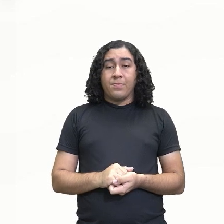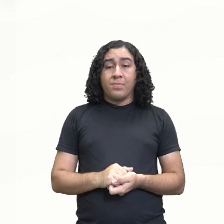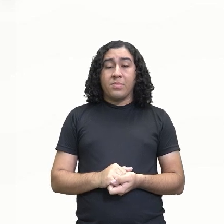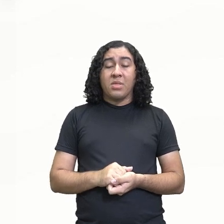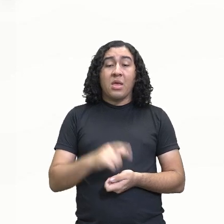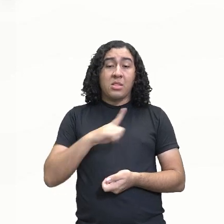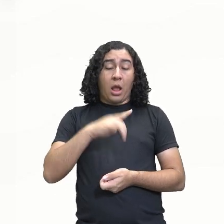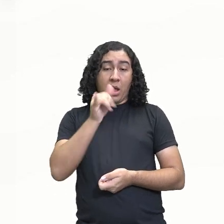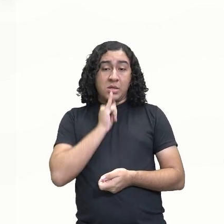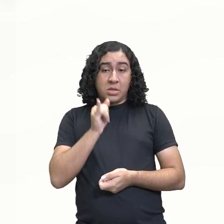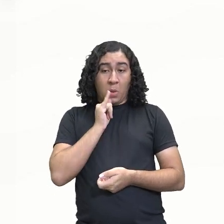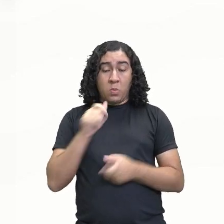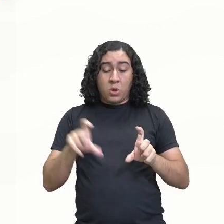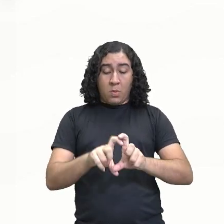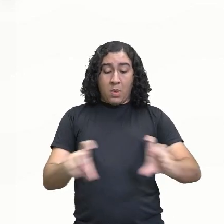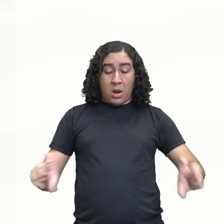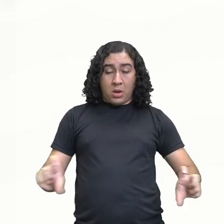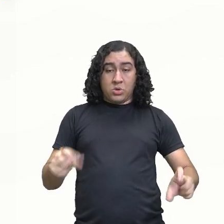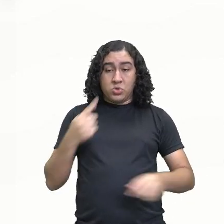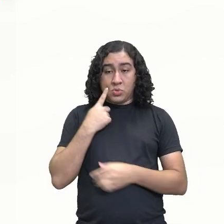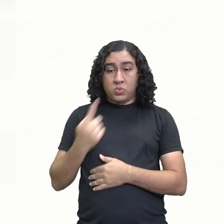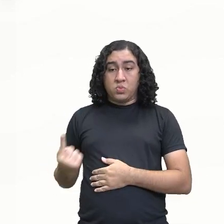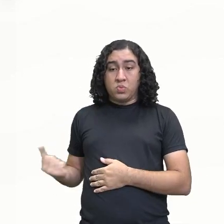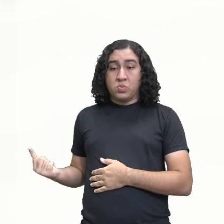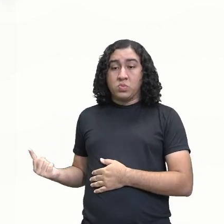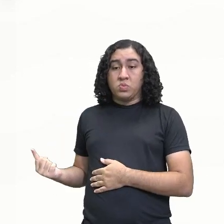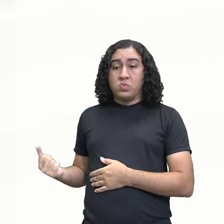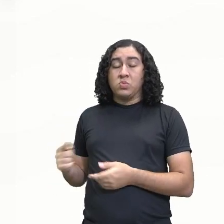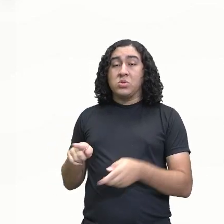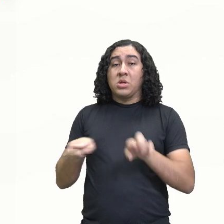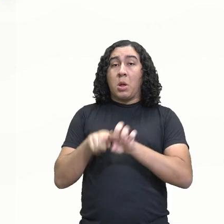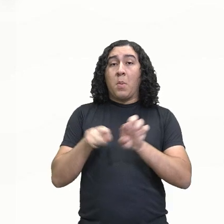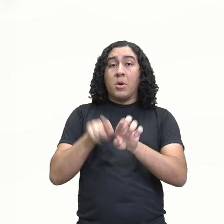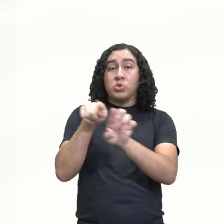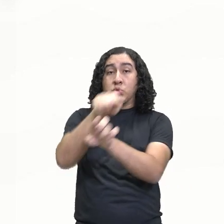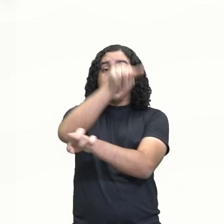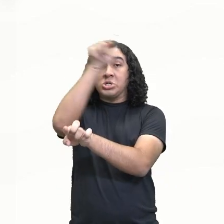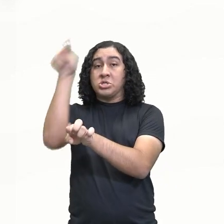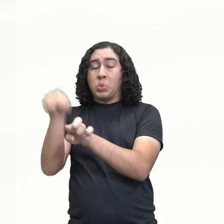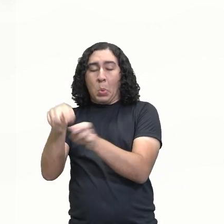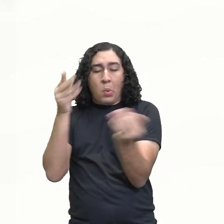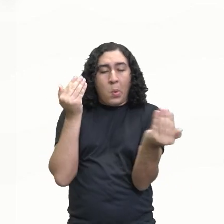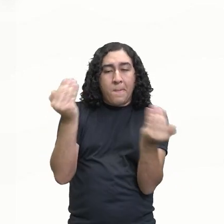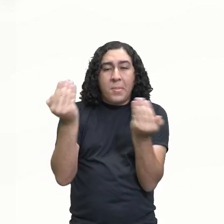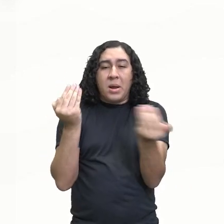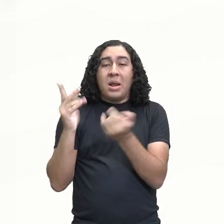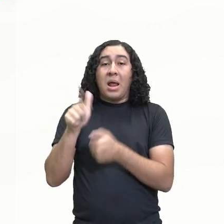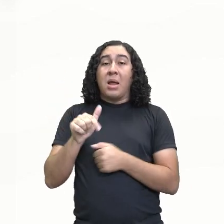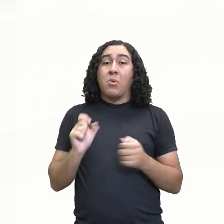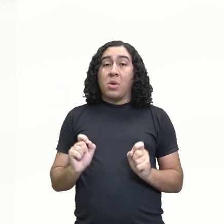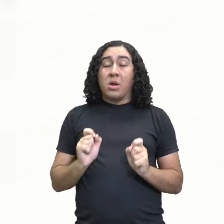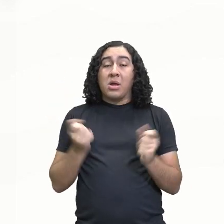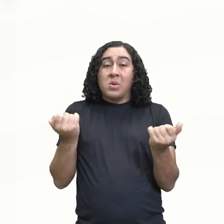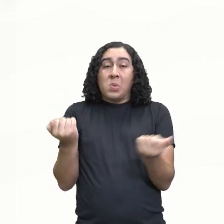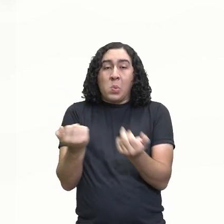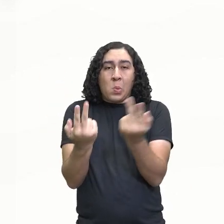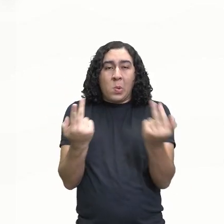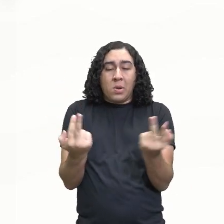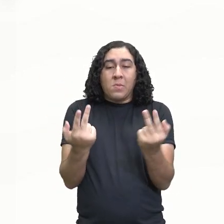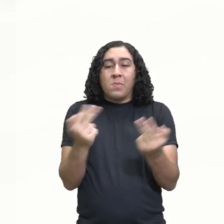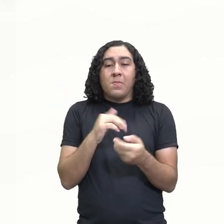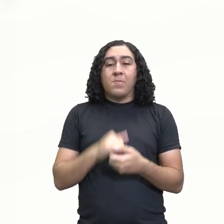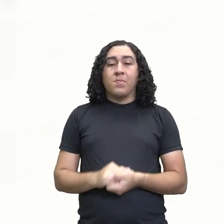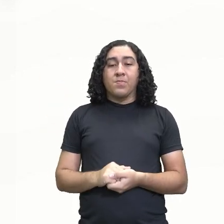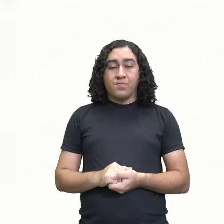deu valores com os ângulos, quanto lá no círculo trigonométrico, que as imagens serão o quê? Simétricas. Terão